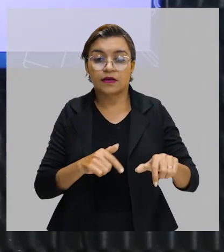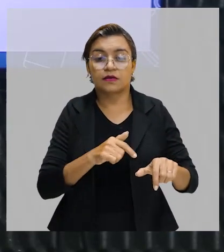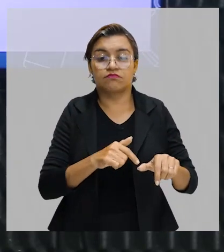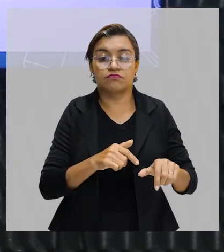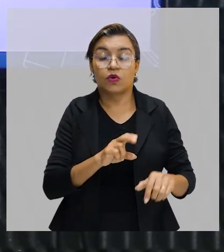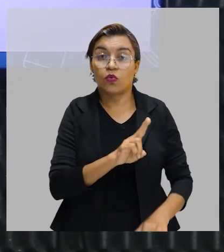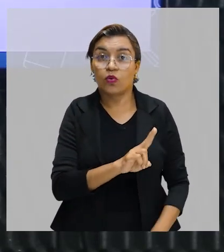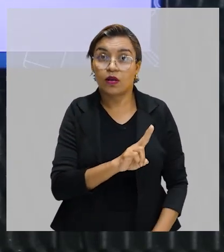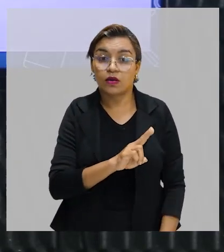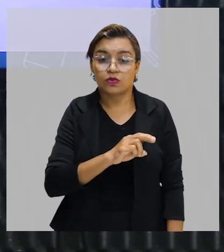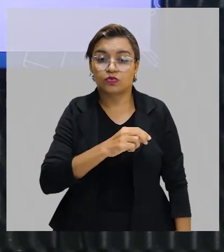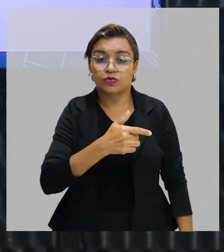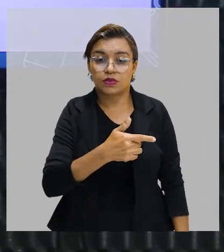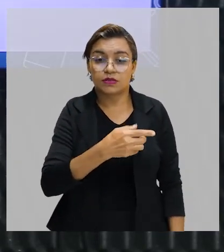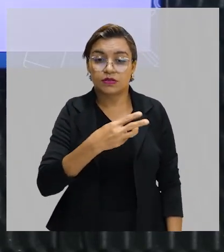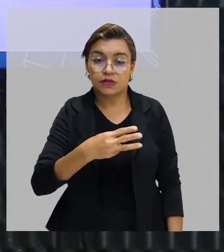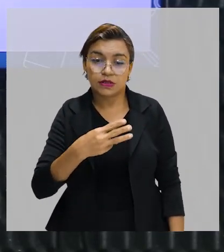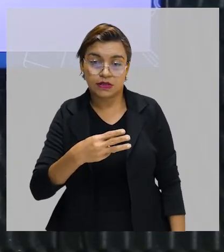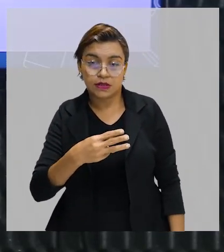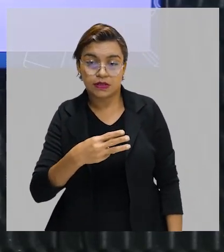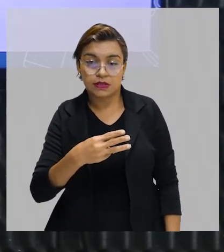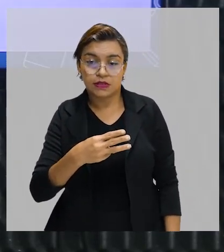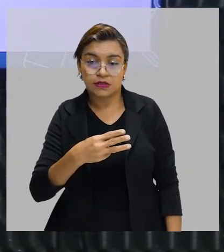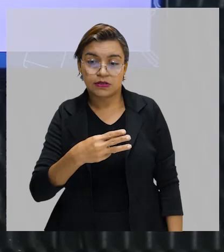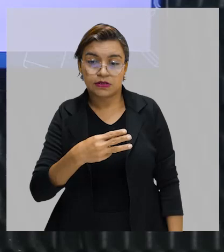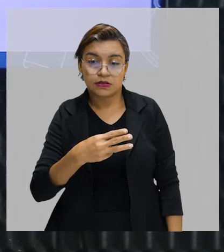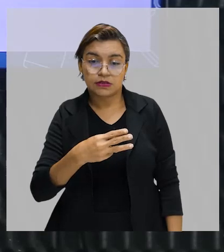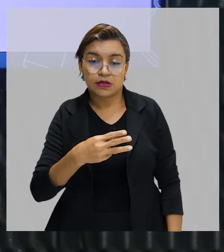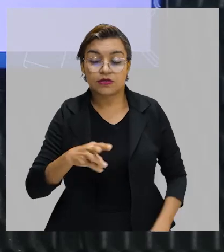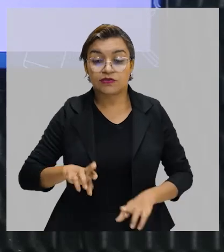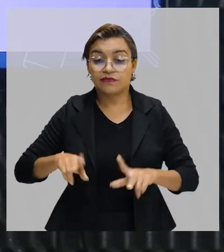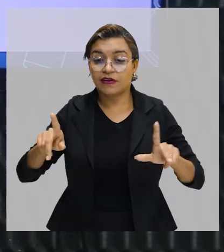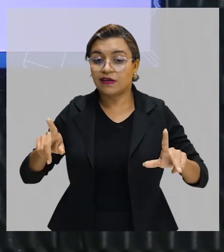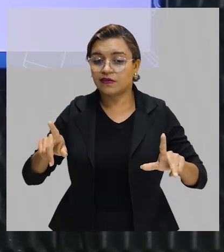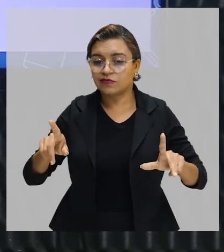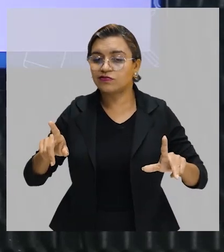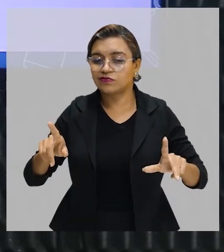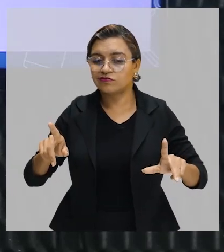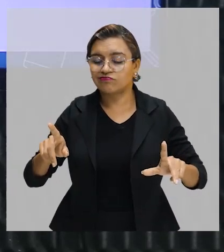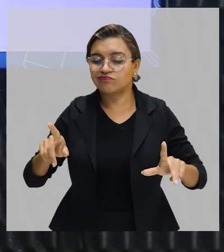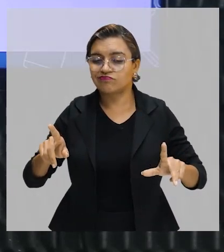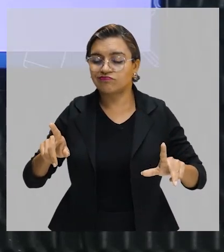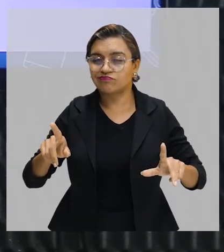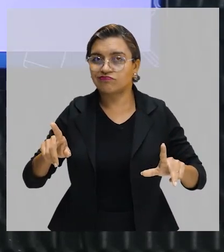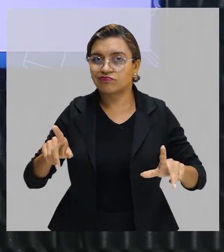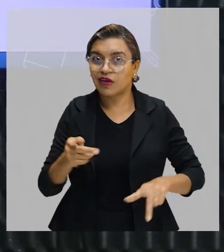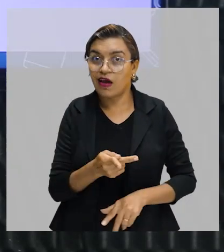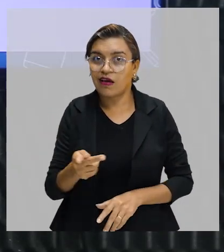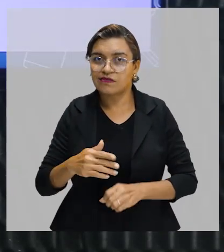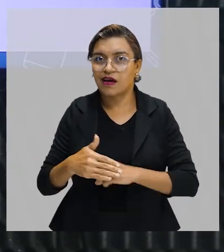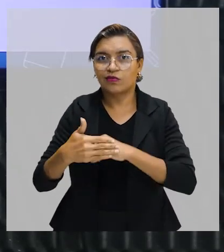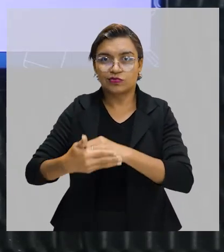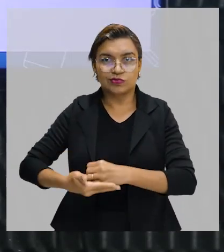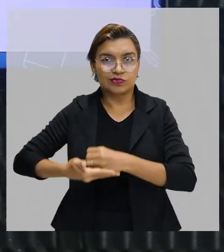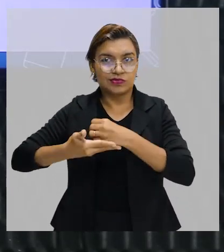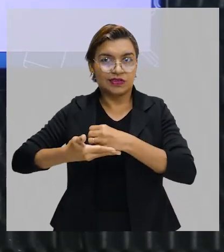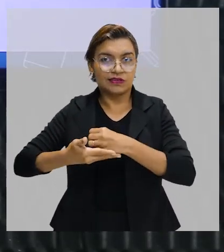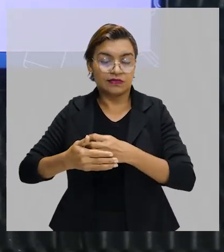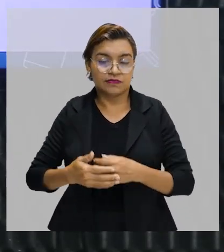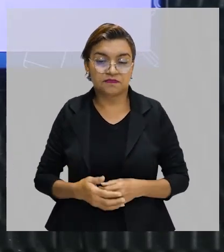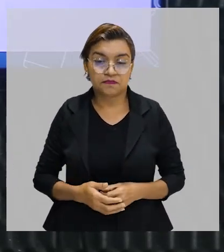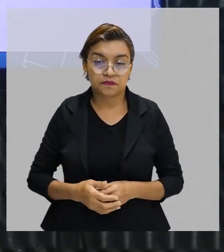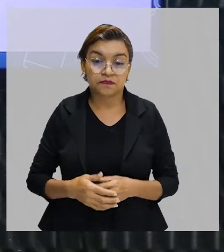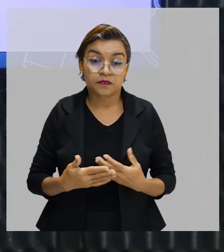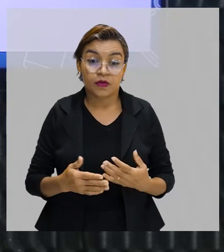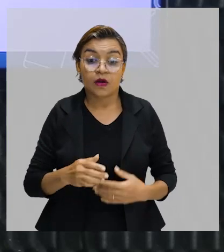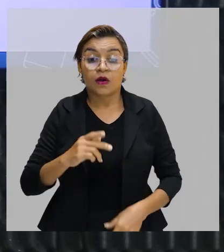temos 52 quilos, certo? Para poder ele ser aí autossustentado, tá ok? No caso do